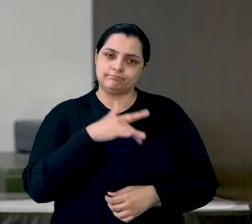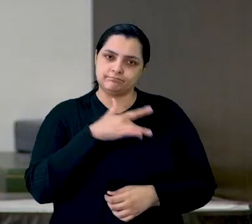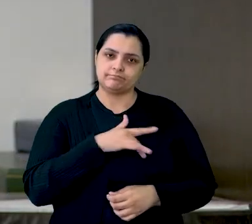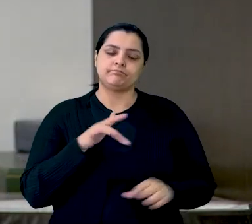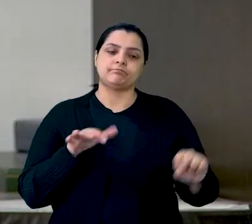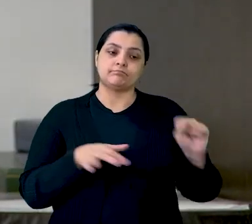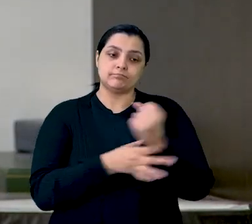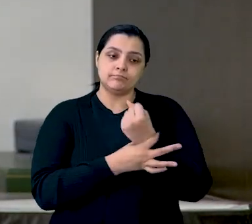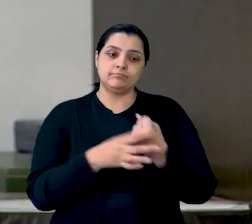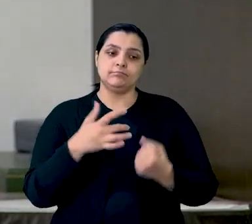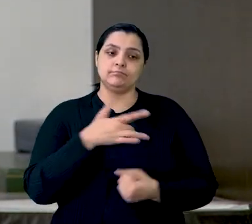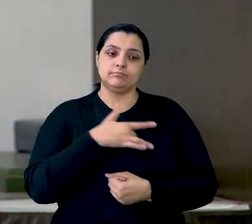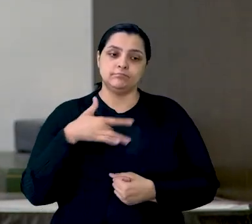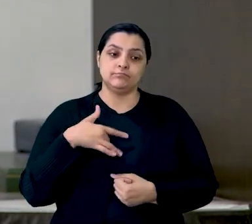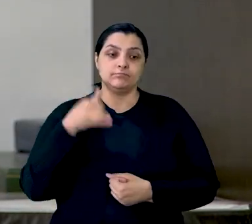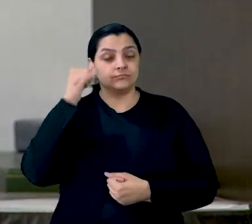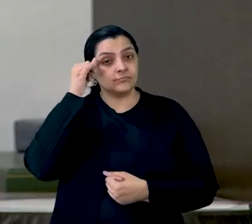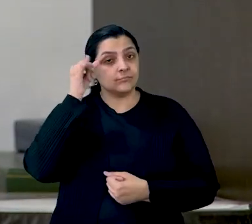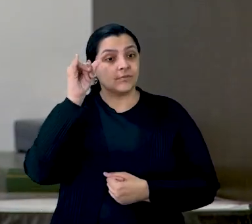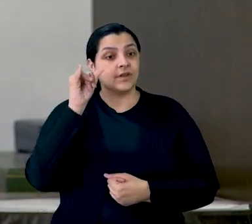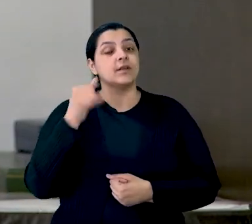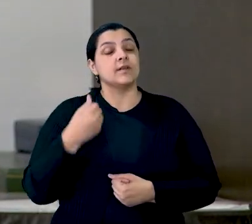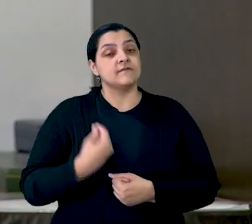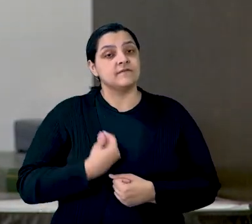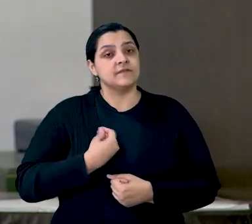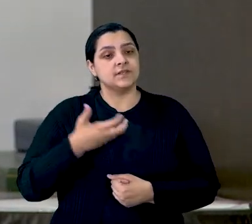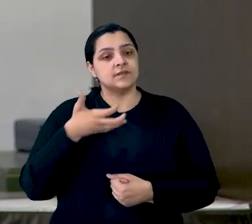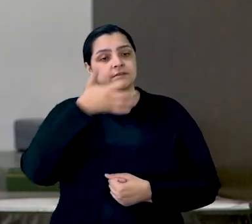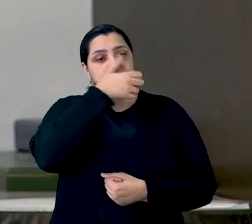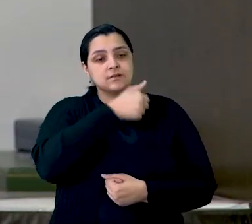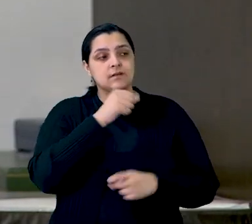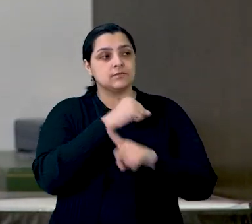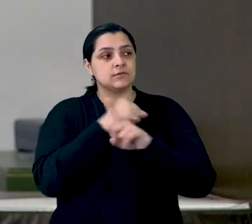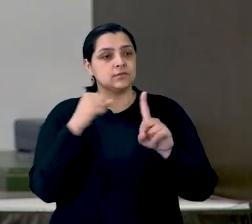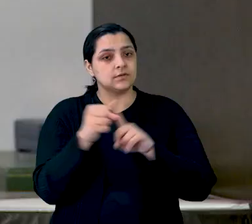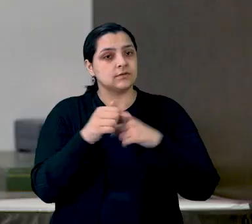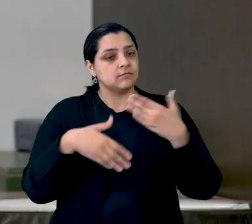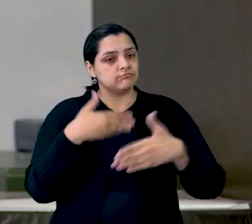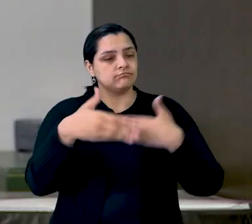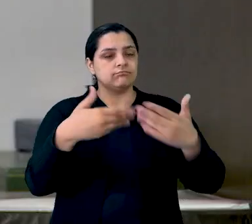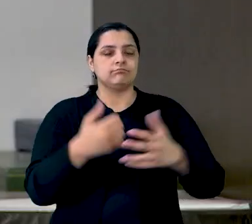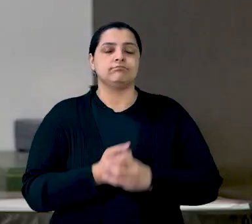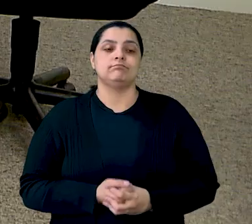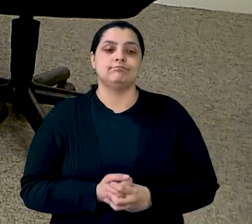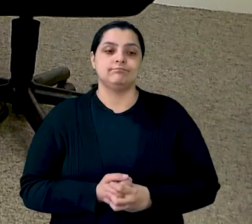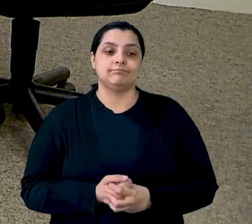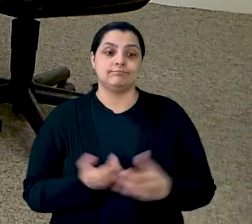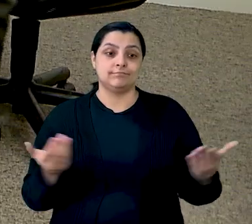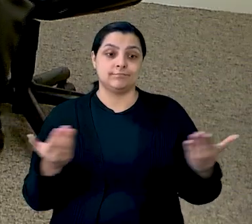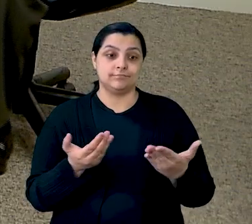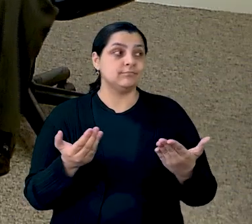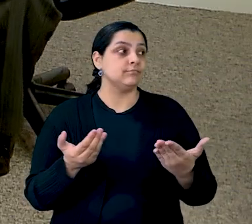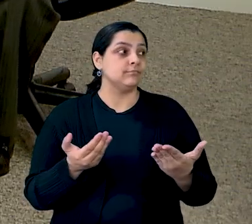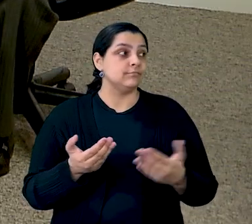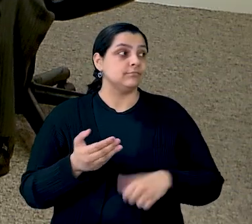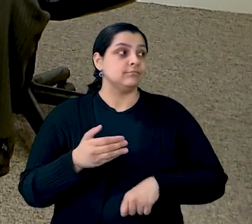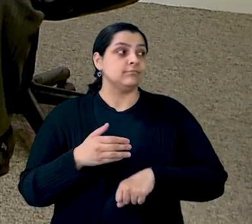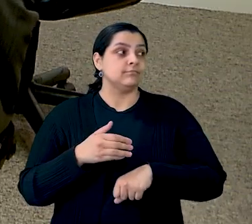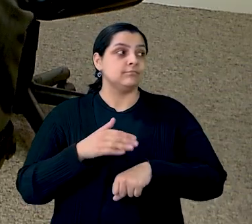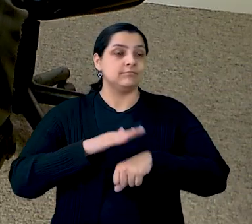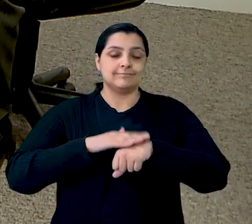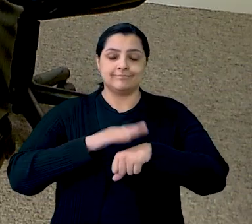pena investir em saúde e segurança, sem falar nas vidas que são poupadas e na sociedade que avança. Eu conversei sobre